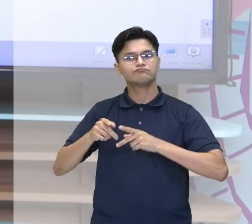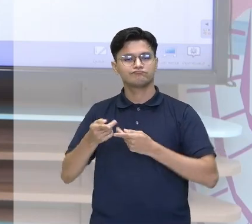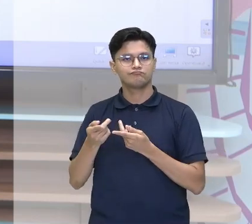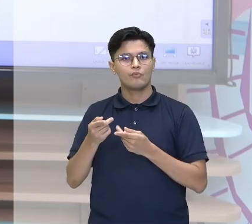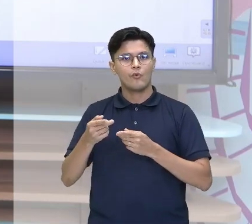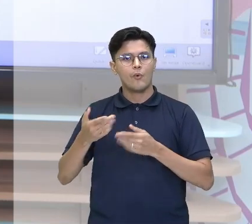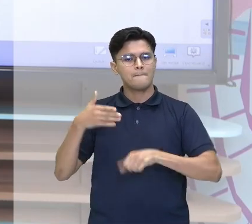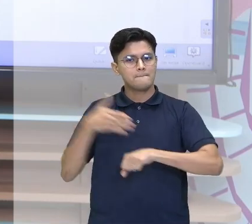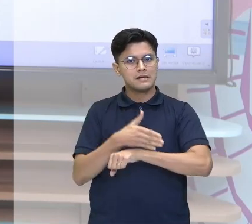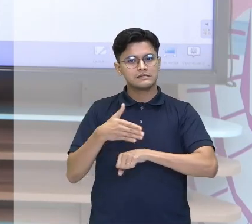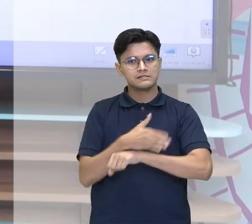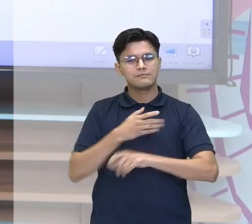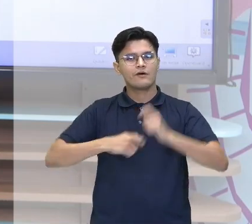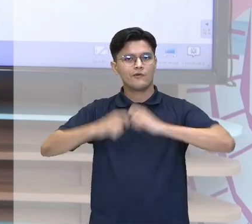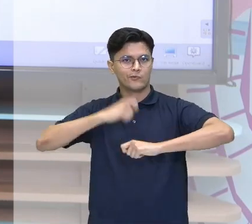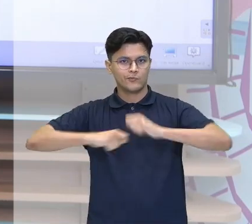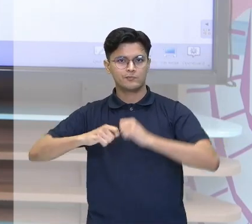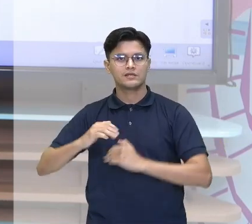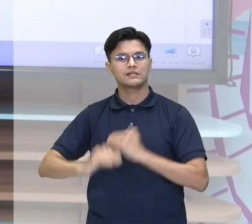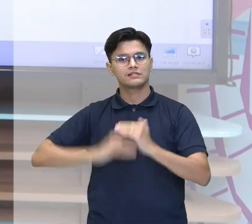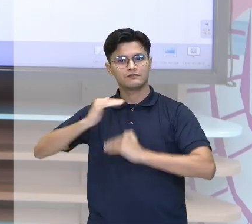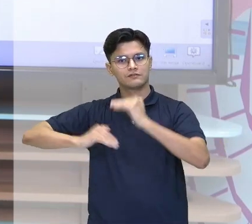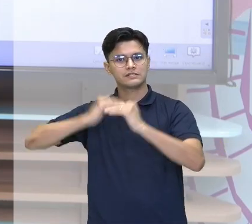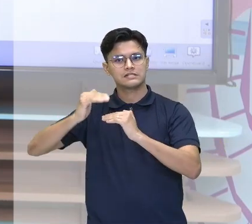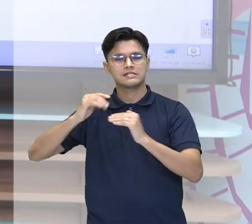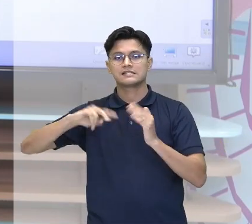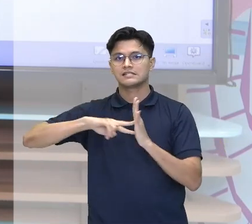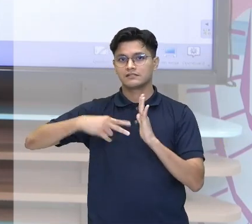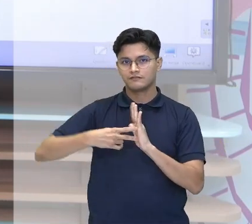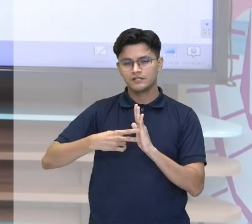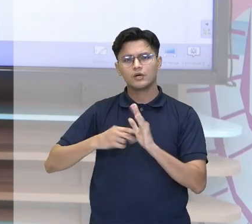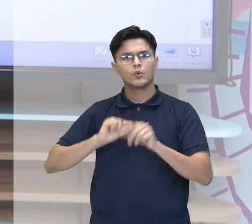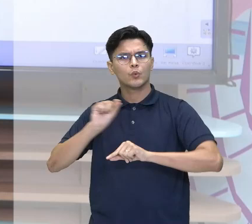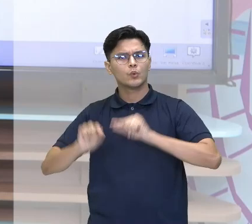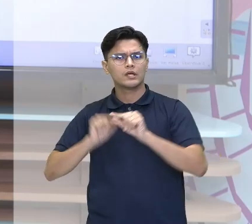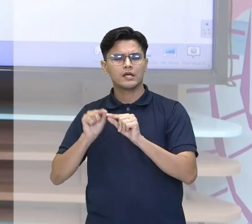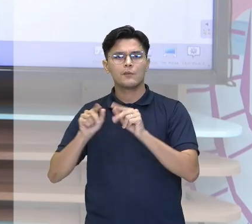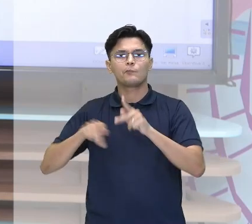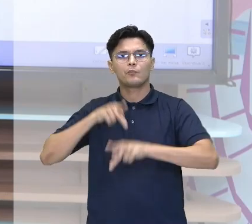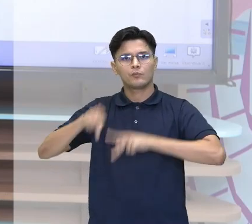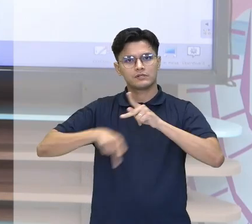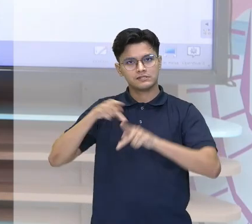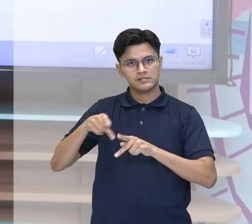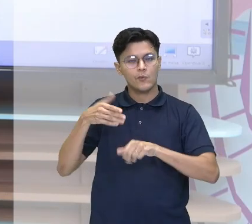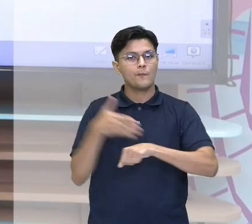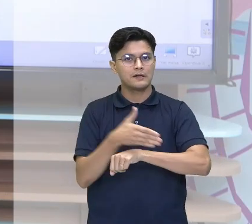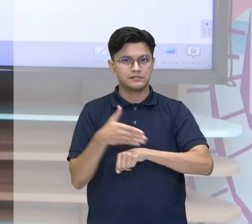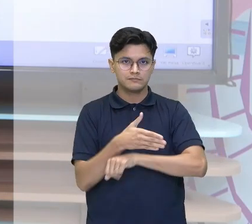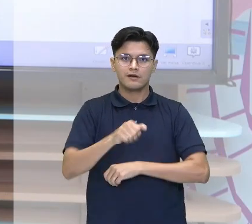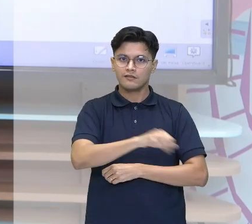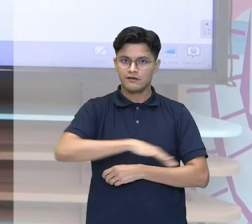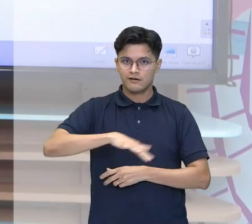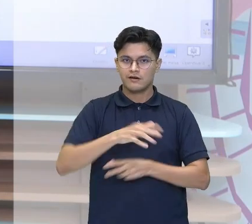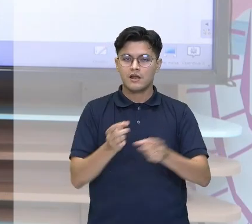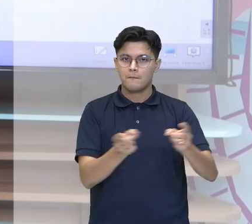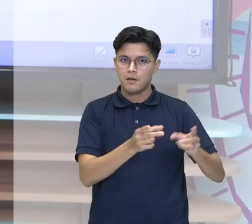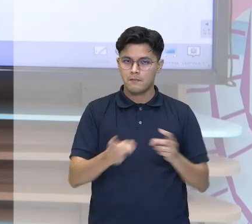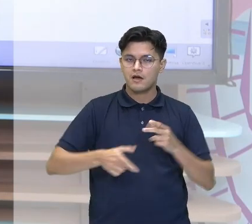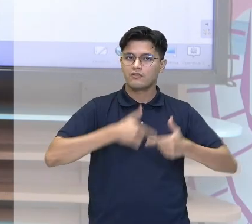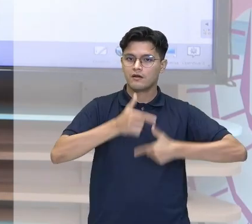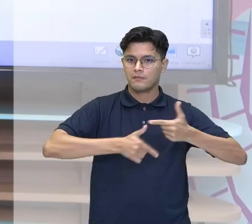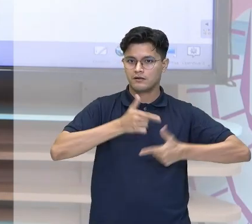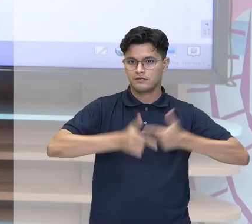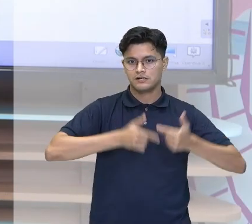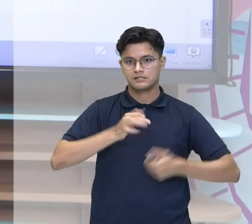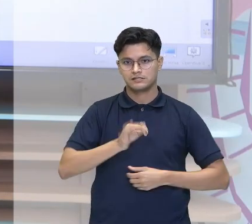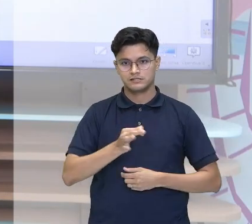inserida ali no mercado de trabalho. Então, esse é o conceito de PEA, que a gente também pode analisar isso através dos gráficos,